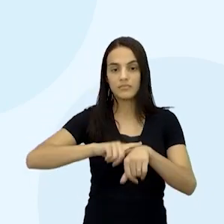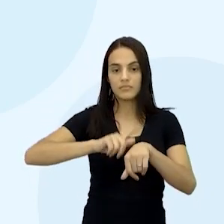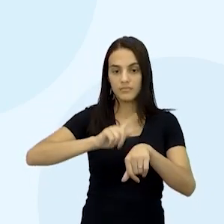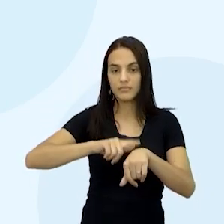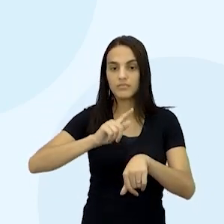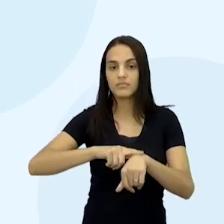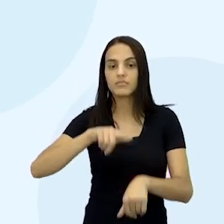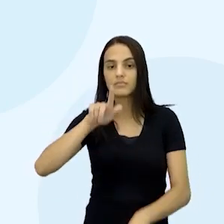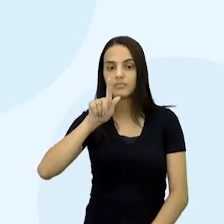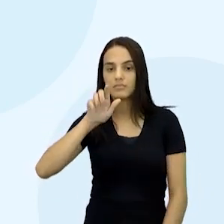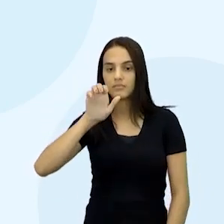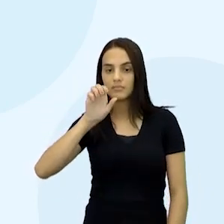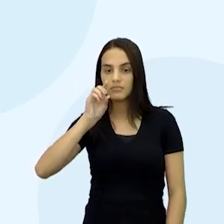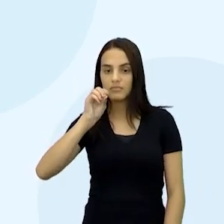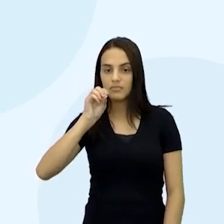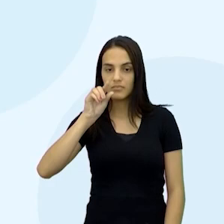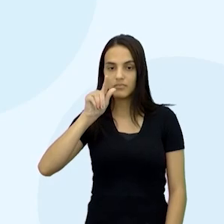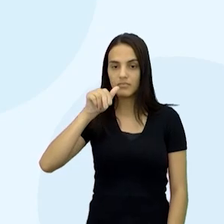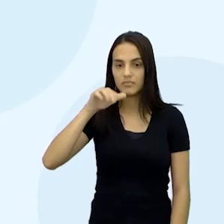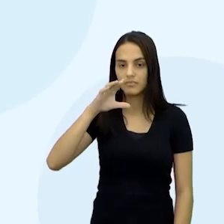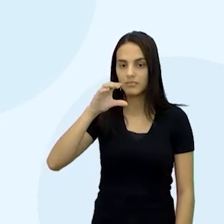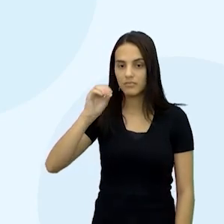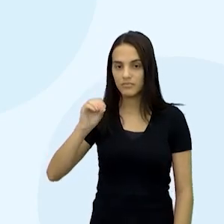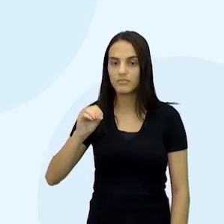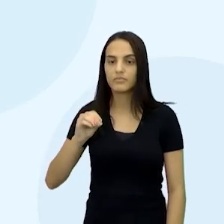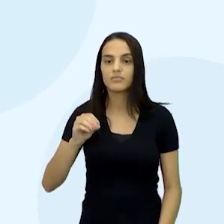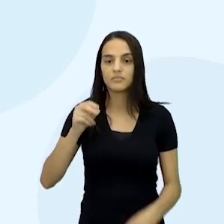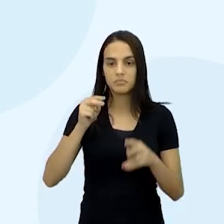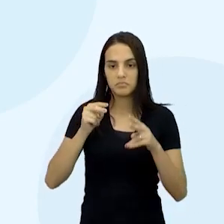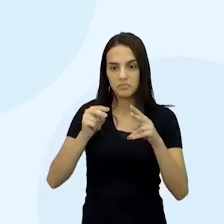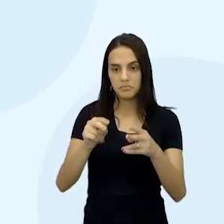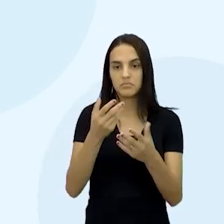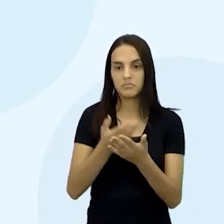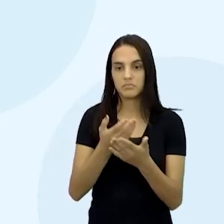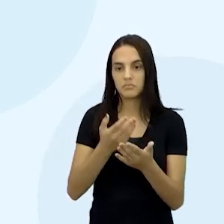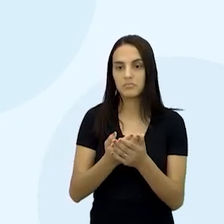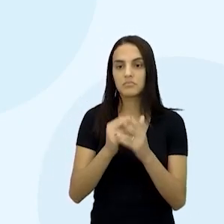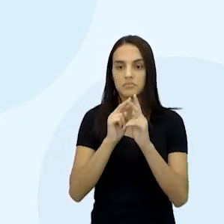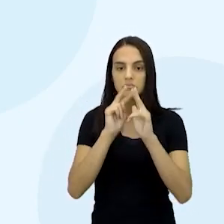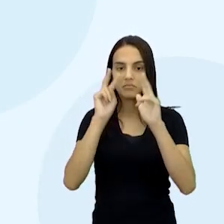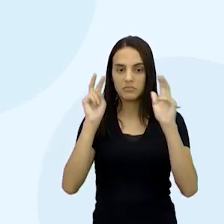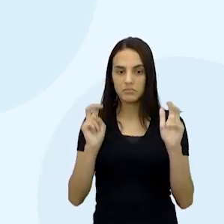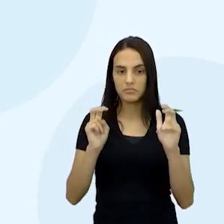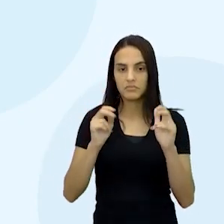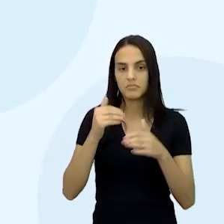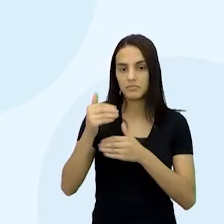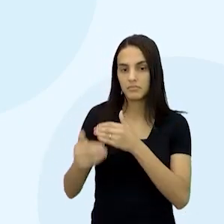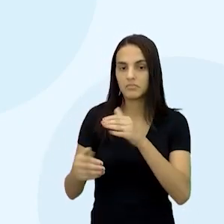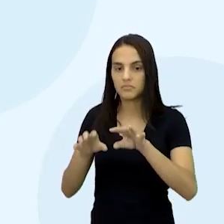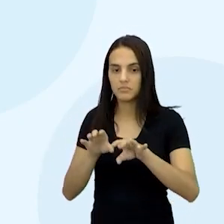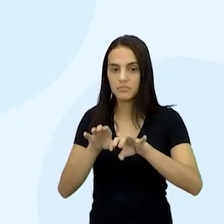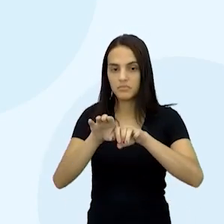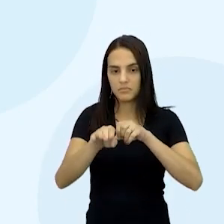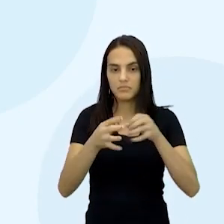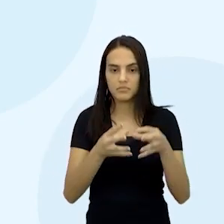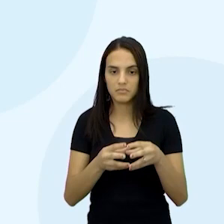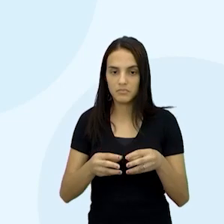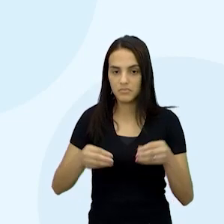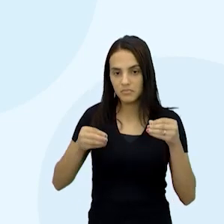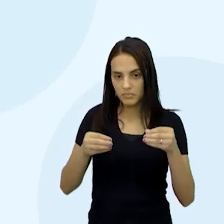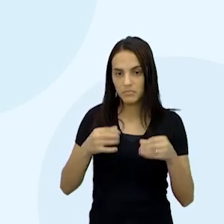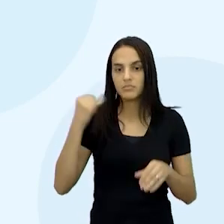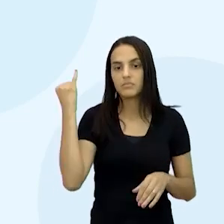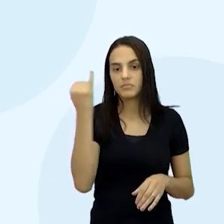se considerarmos o tempo geológico, para dar continuidade aos estudos sobre o processo de formação